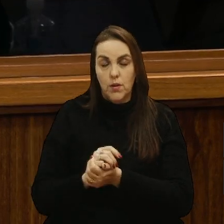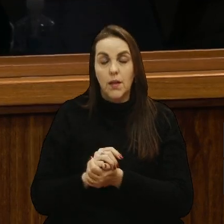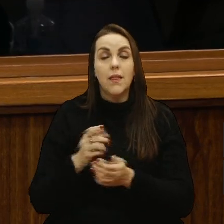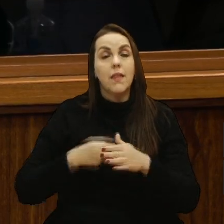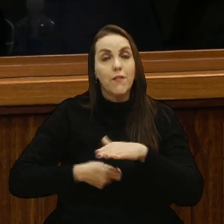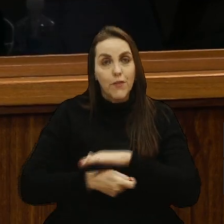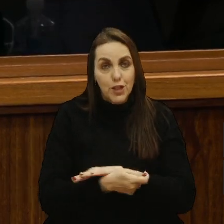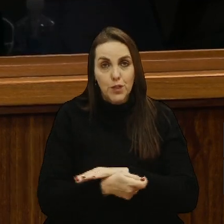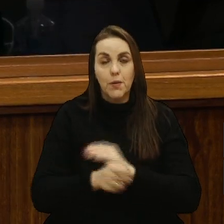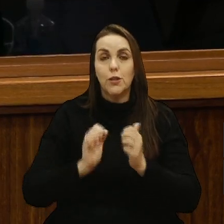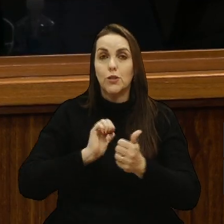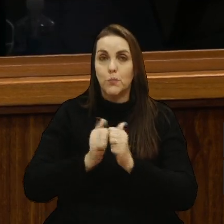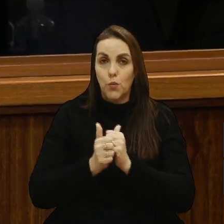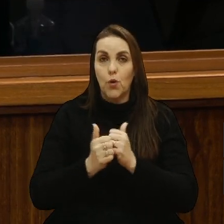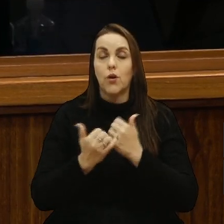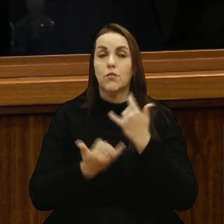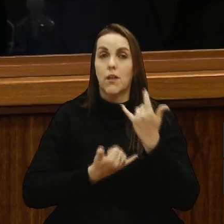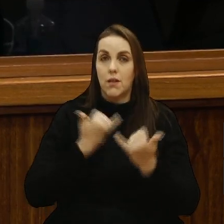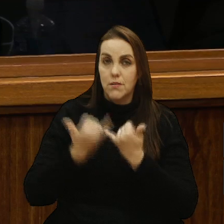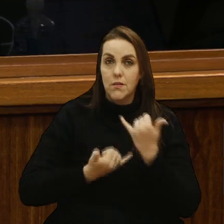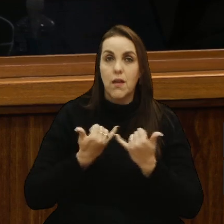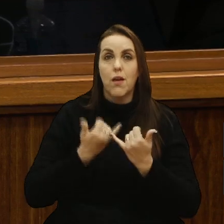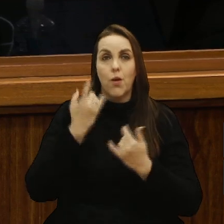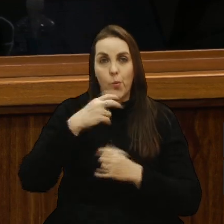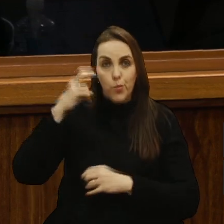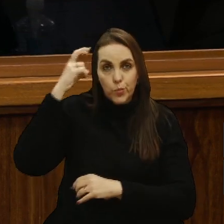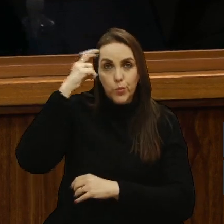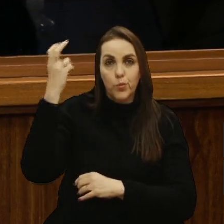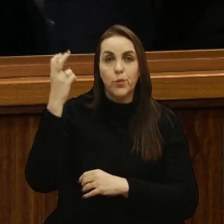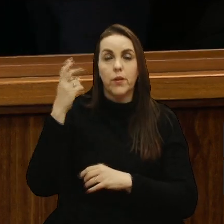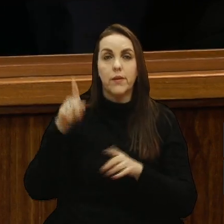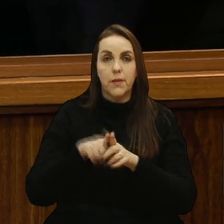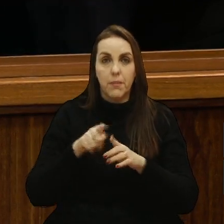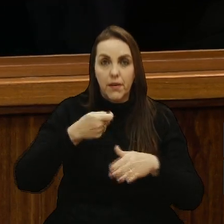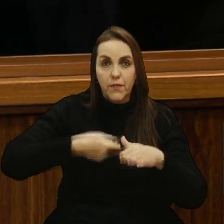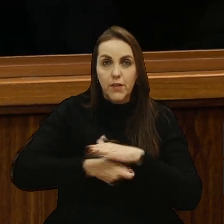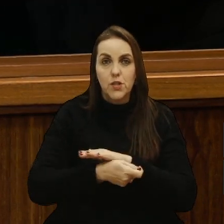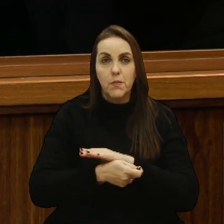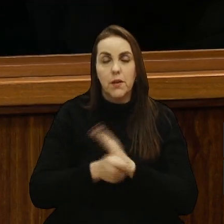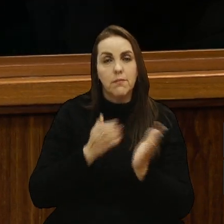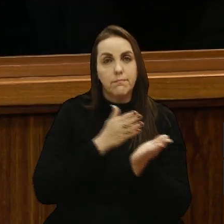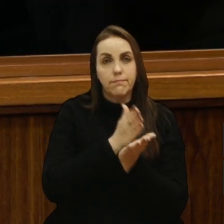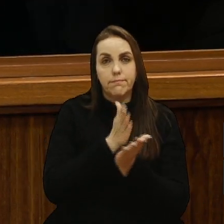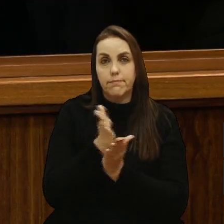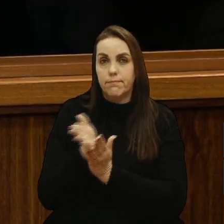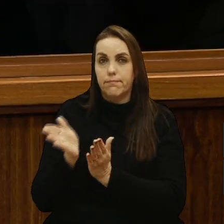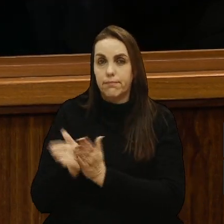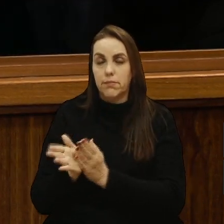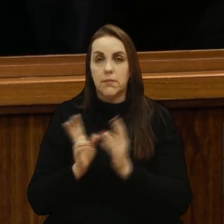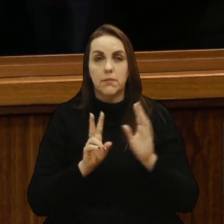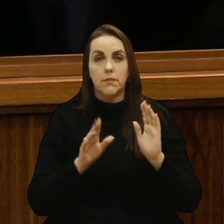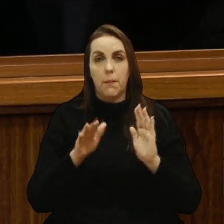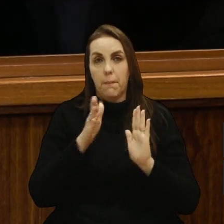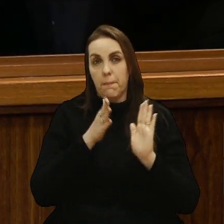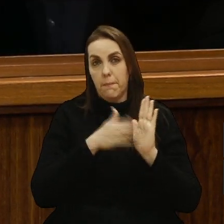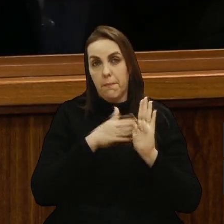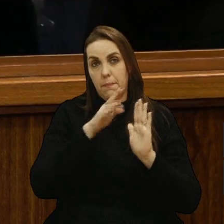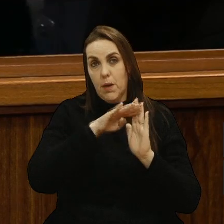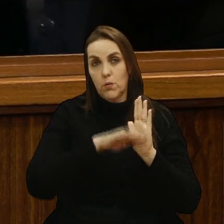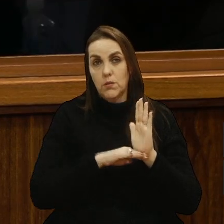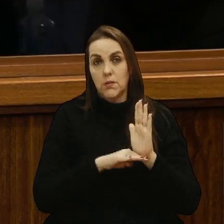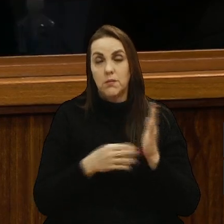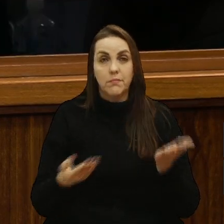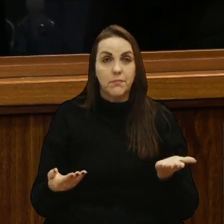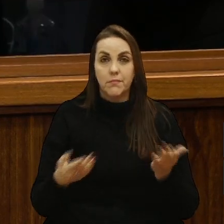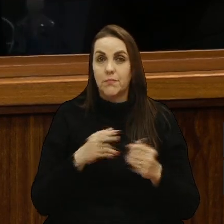lazer, é investir também em cultura, é investir em várias pautas que